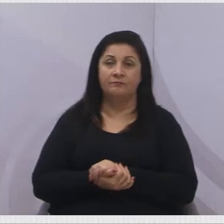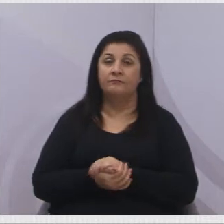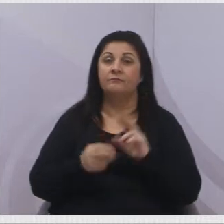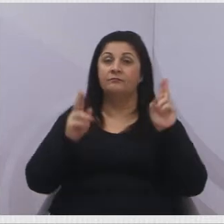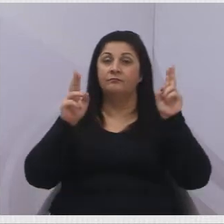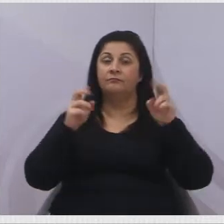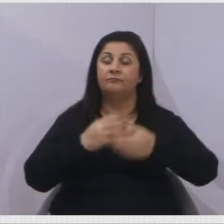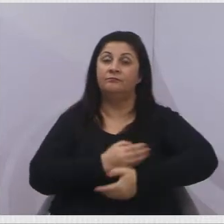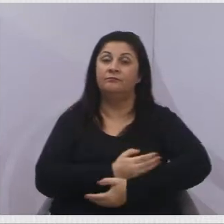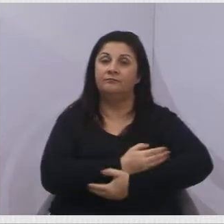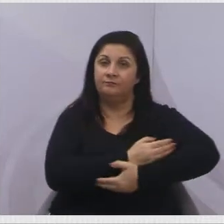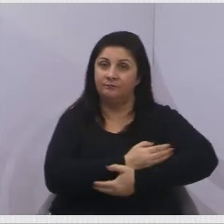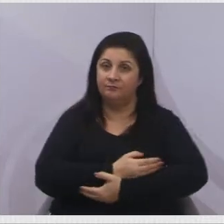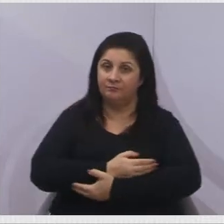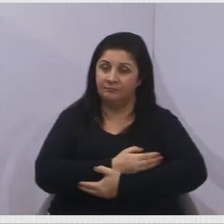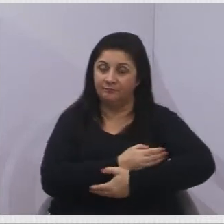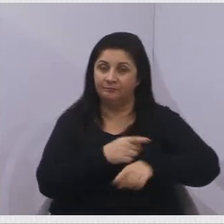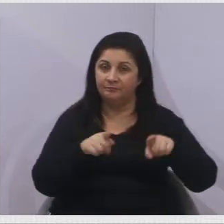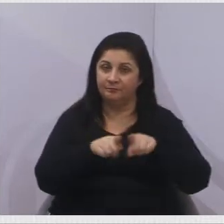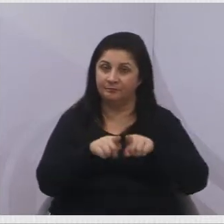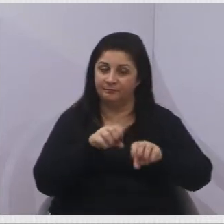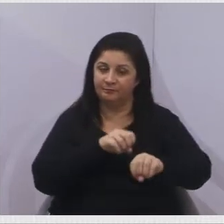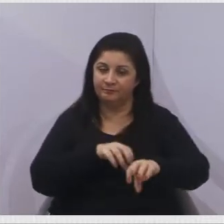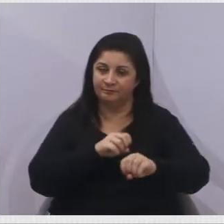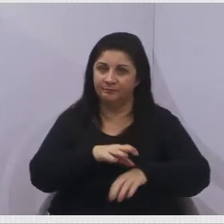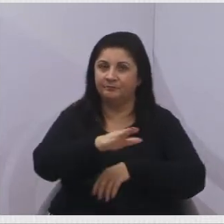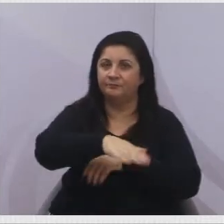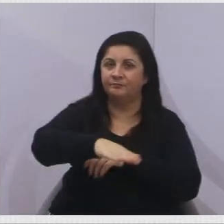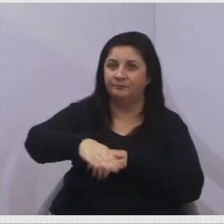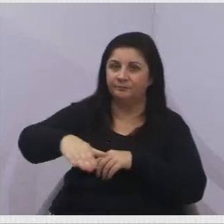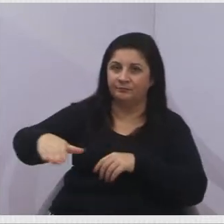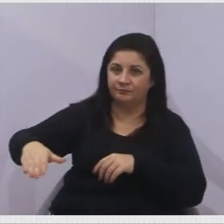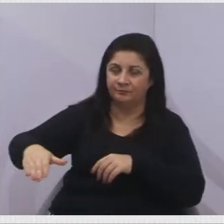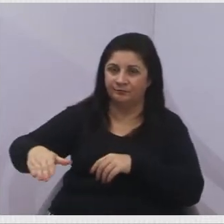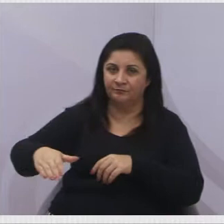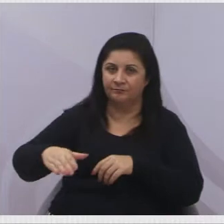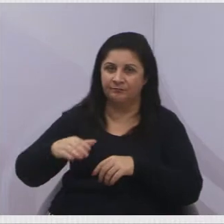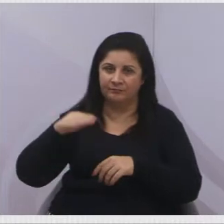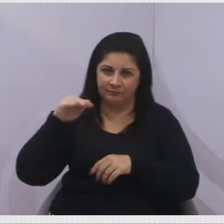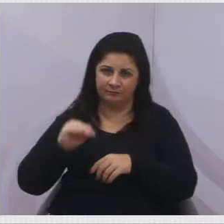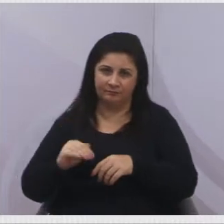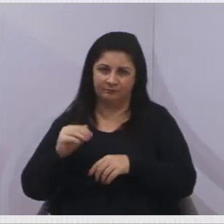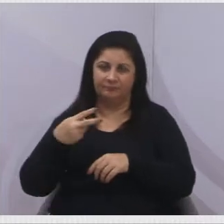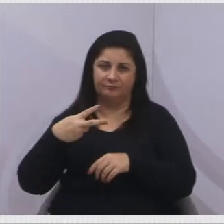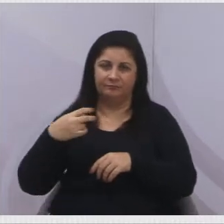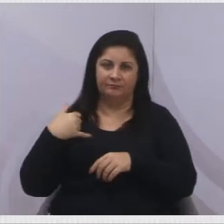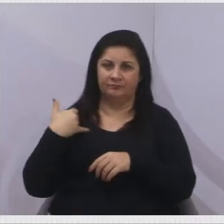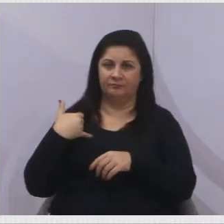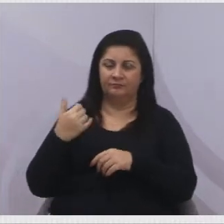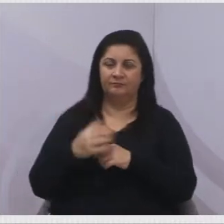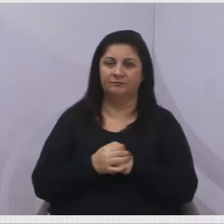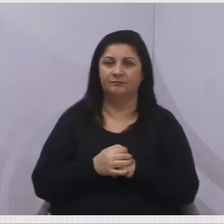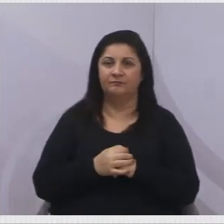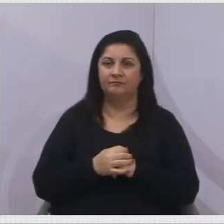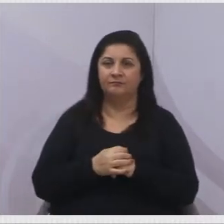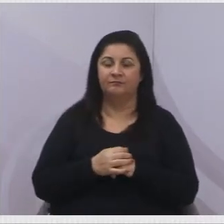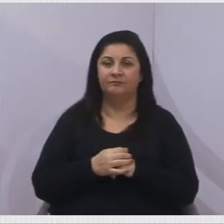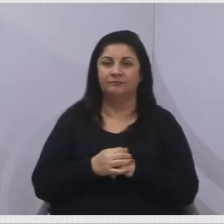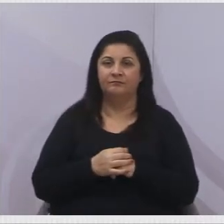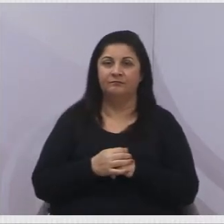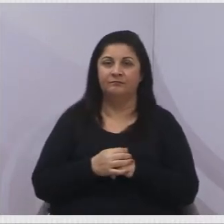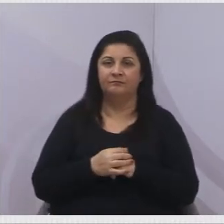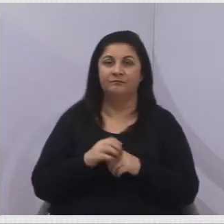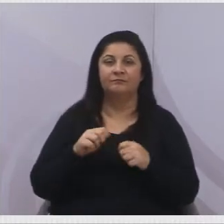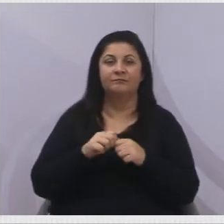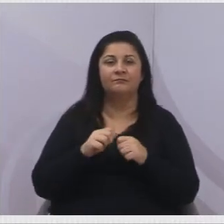atendimento importantíssimo de prevenção às crianças menores de 2 anos, que tem como intuito fazer